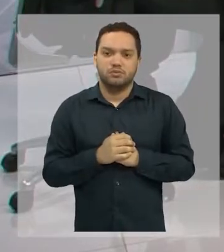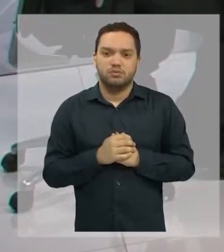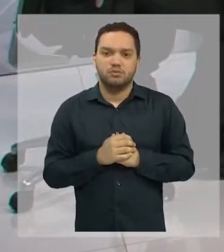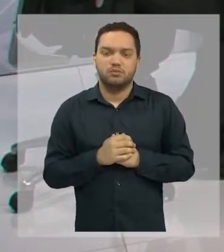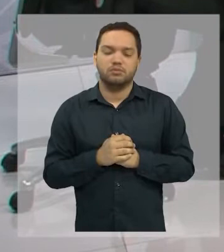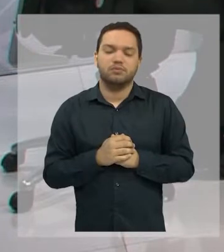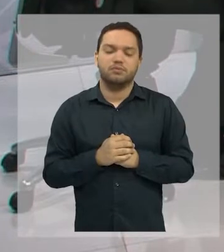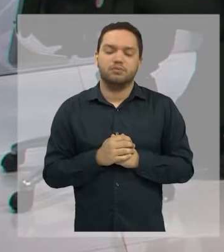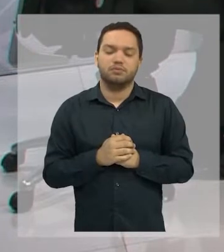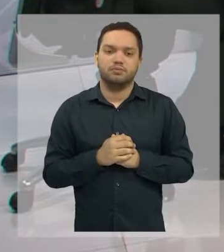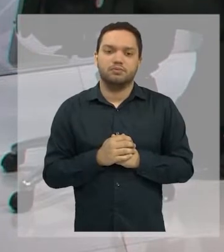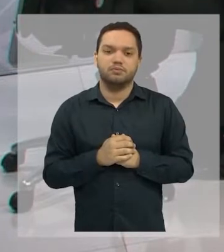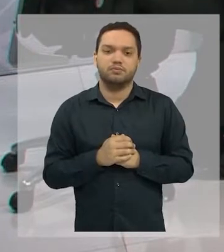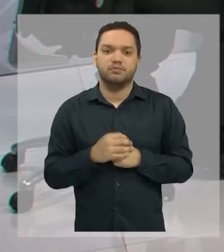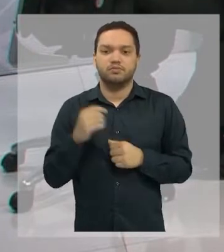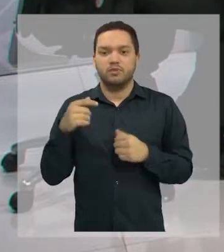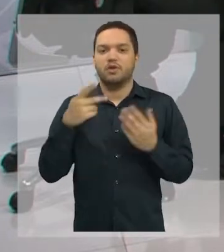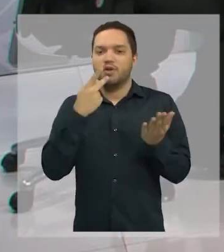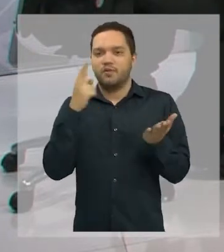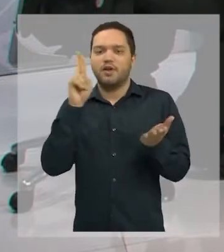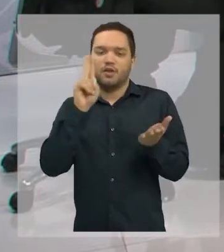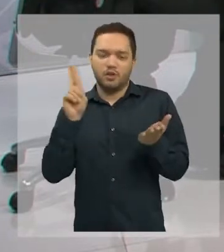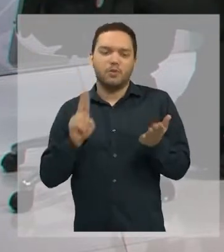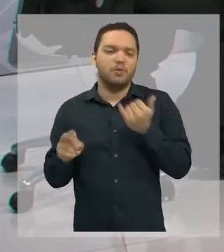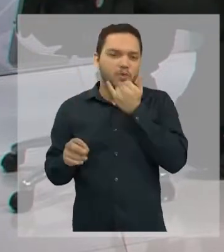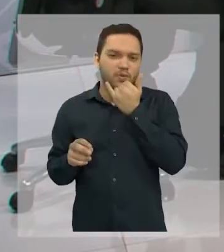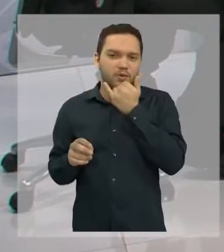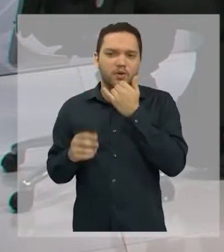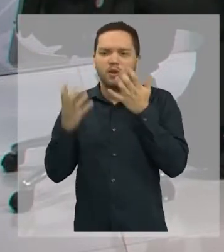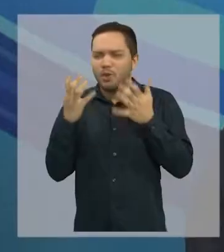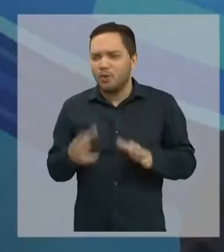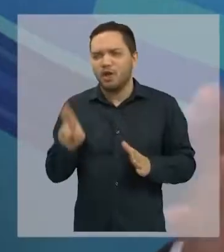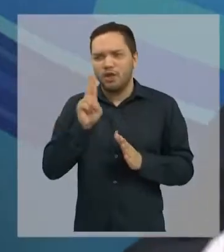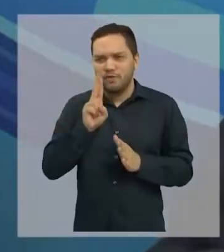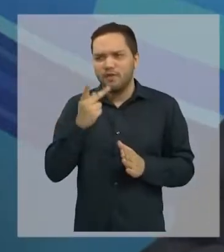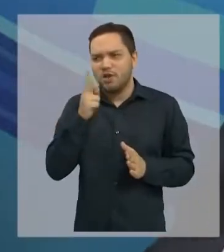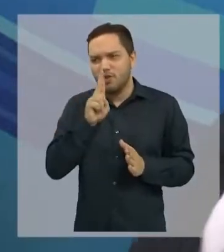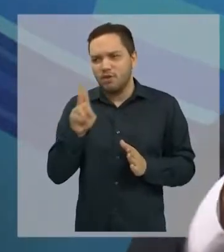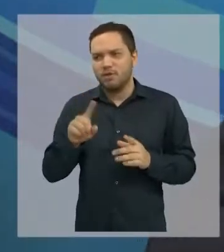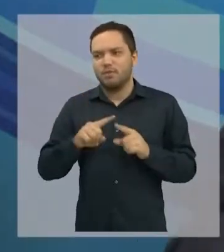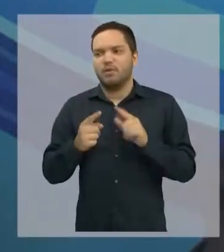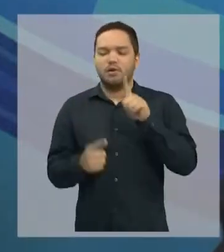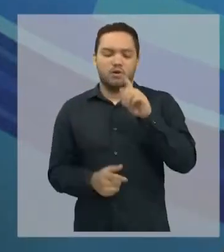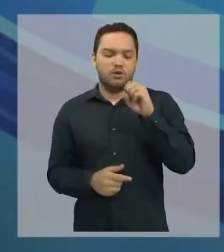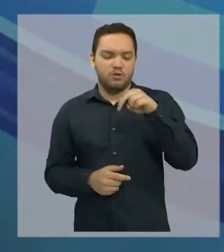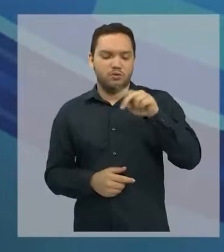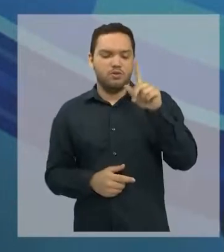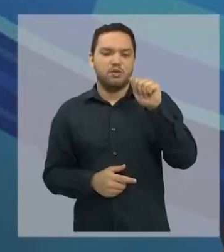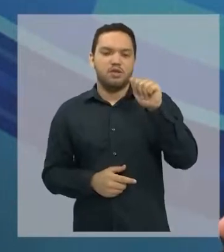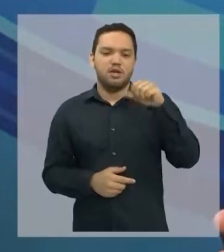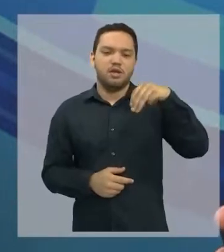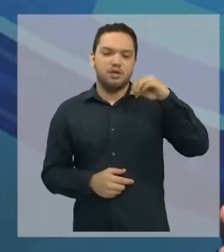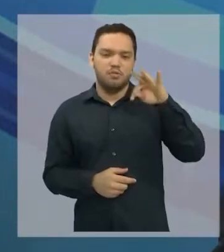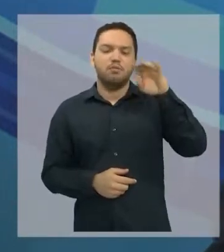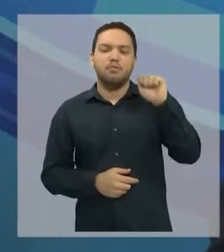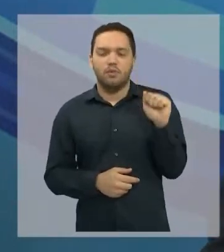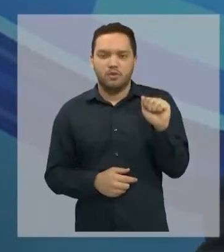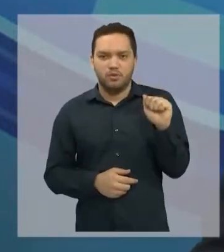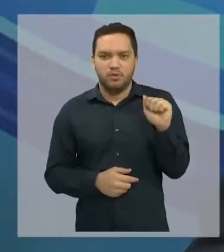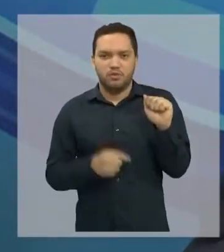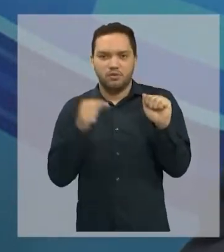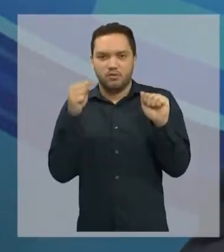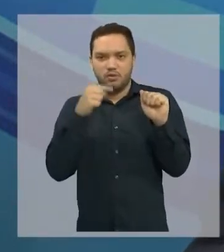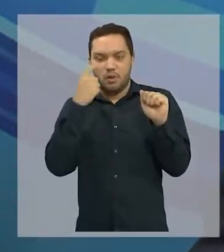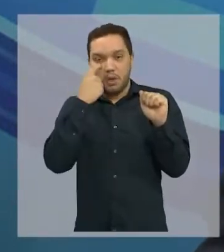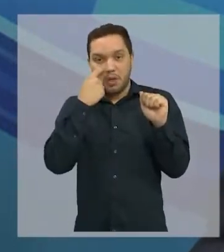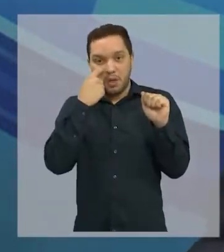aqui o Reginaldo... Já que estamos citando nomes, veja, eu não queria estar citando nomes, mas veja, o Gonzaga Mota. Gonzaga Mota